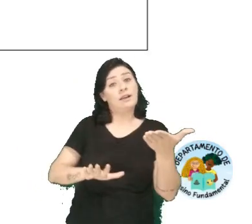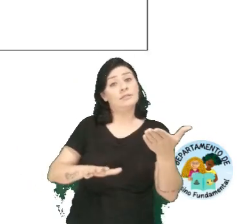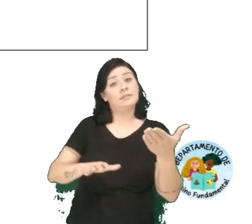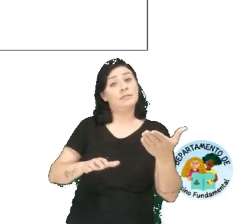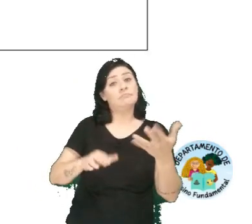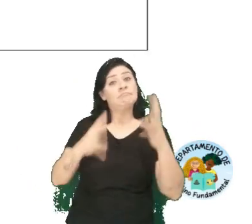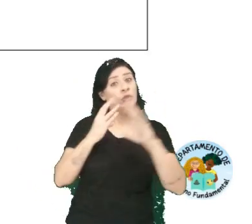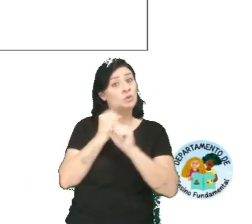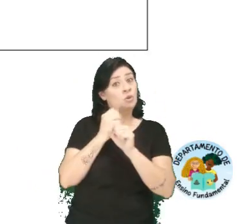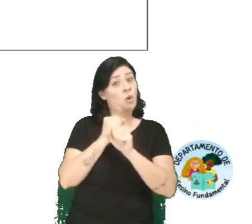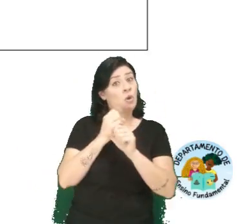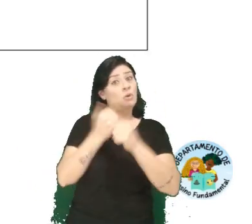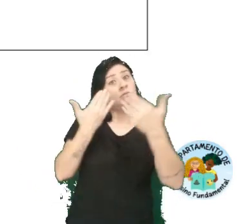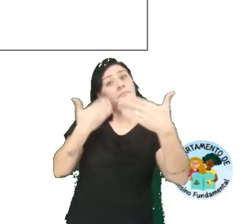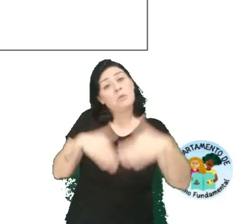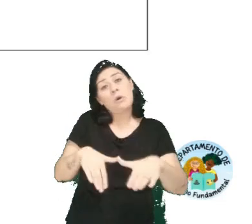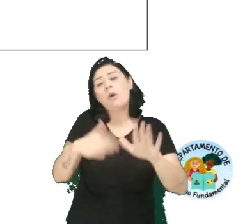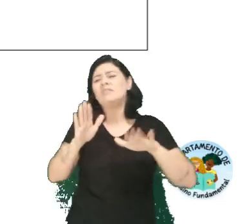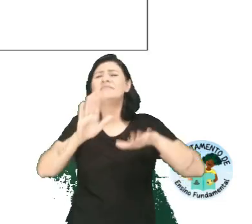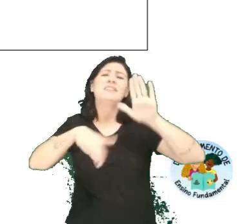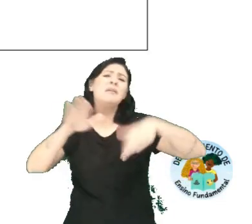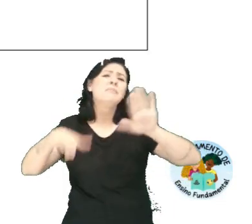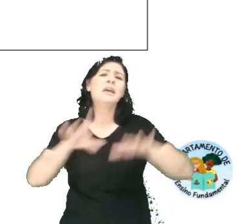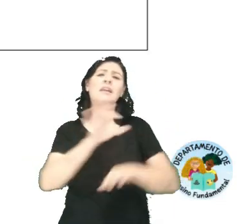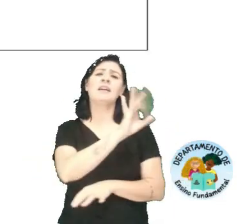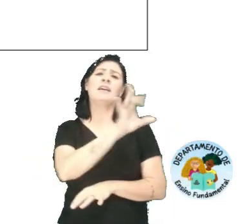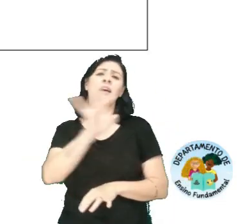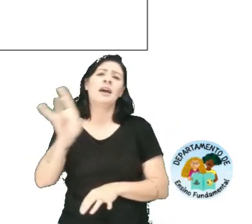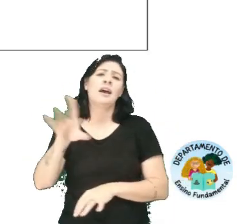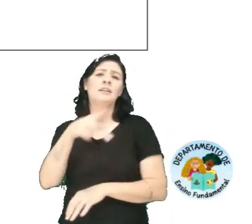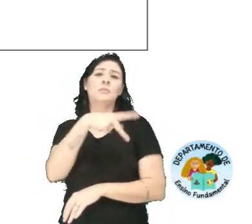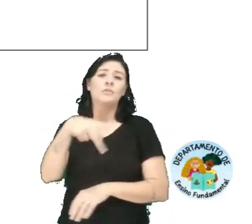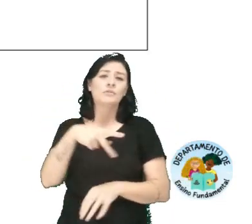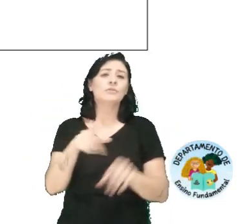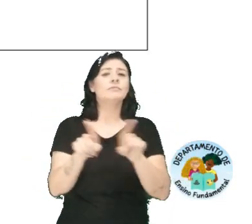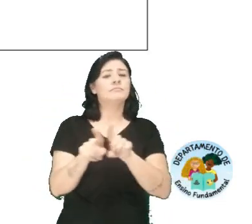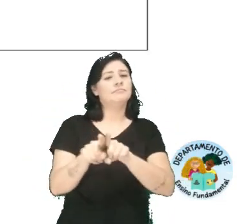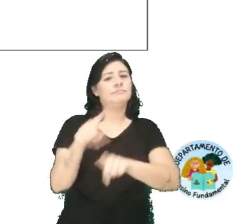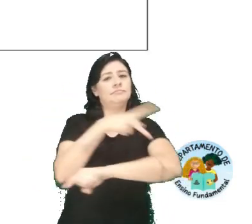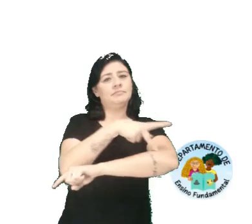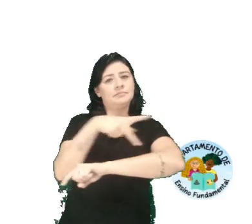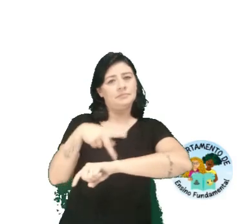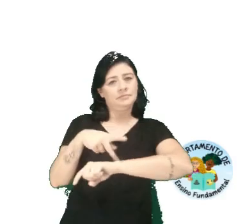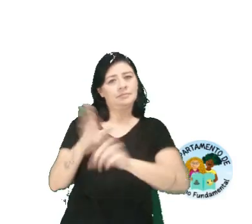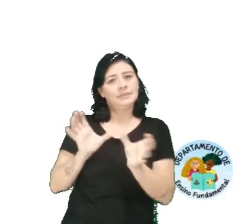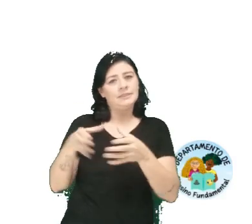isso vai depender ali de cada professor e da equipe pedagógica ali.